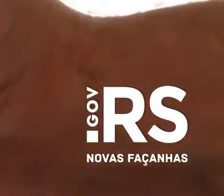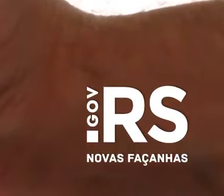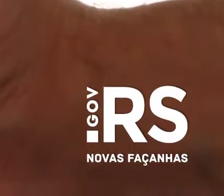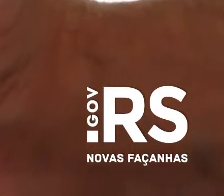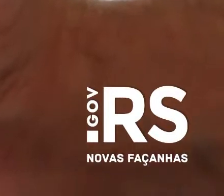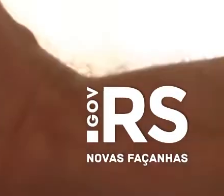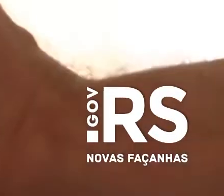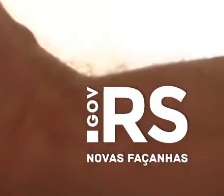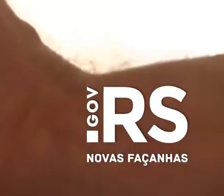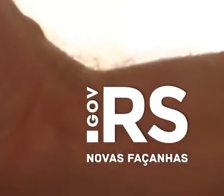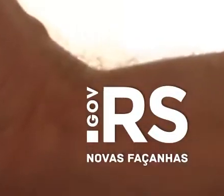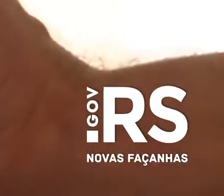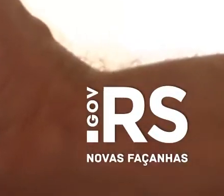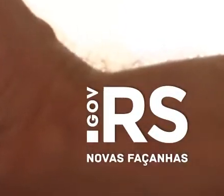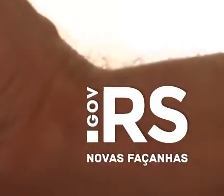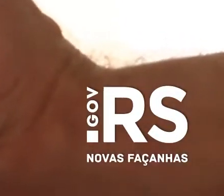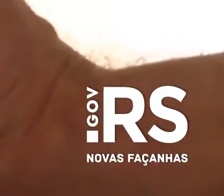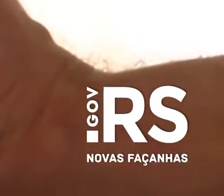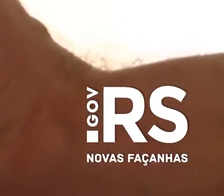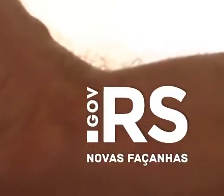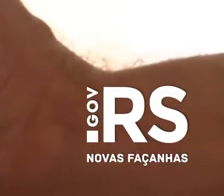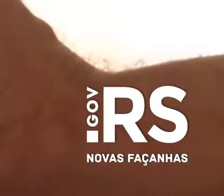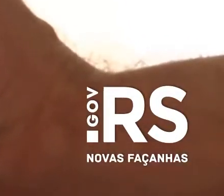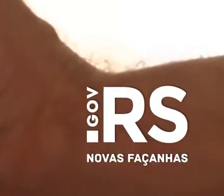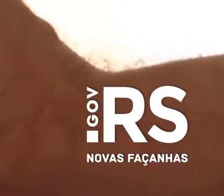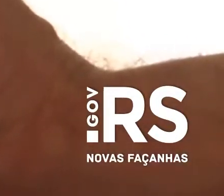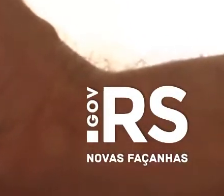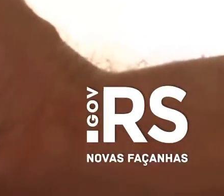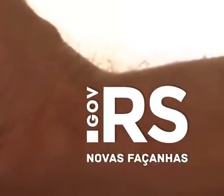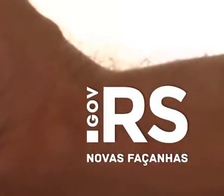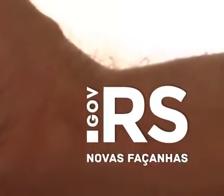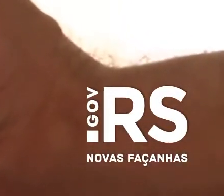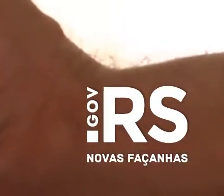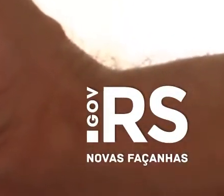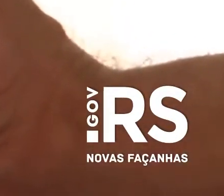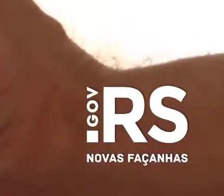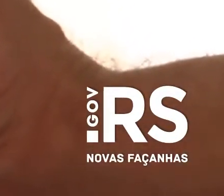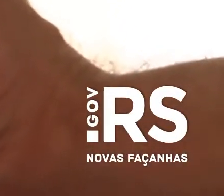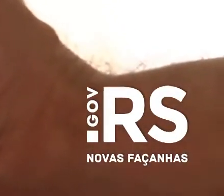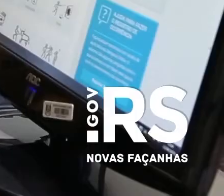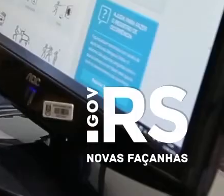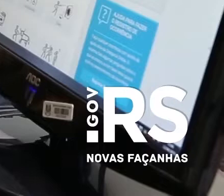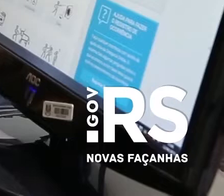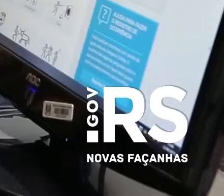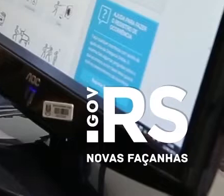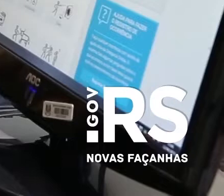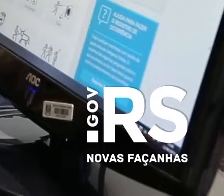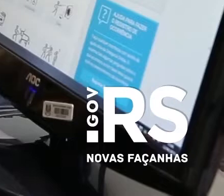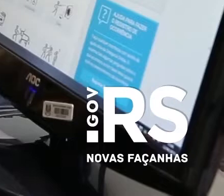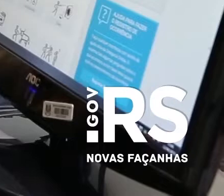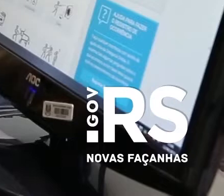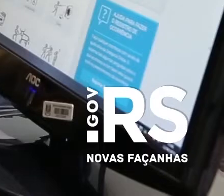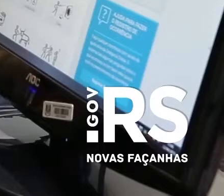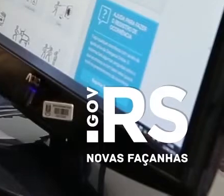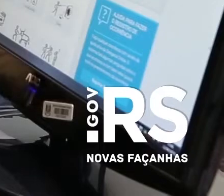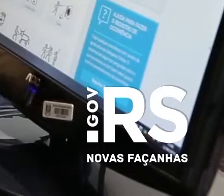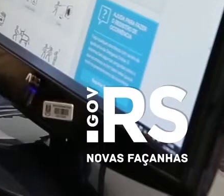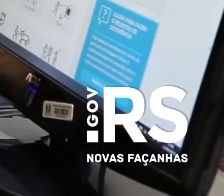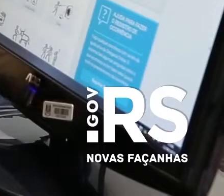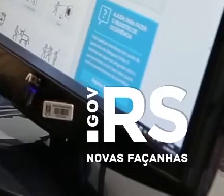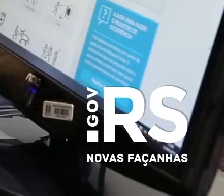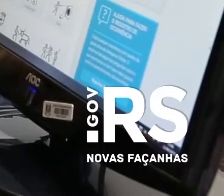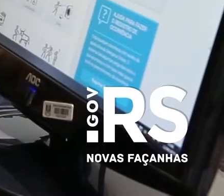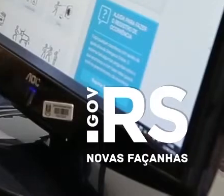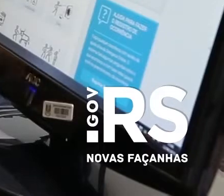2 horas. Se for deferida, basta imprimir a ocorrência no site com o número do protocolo. A ocorrência tem um número de